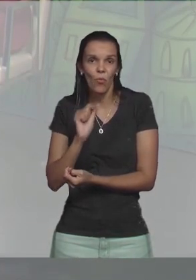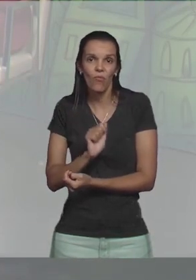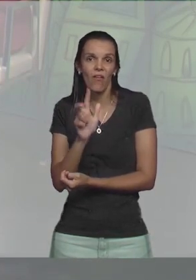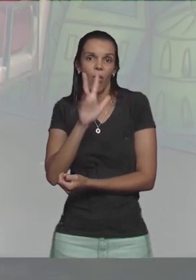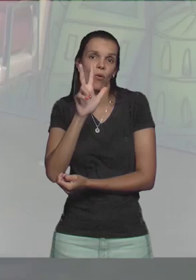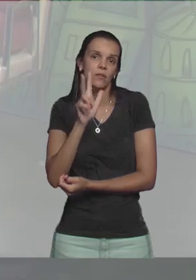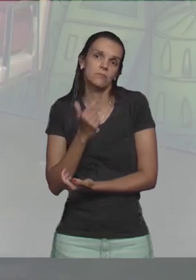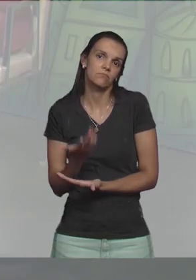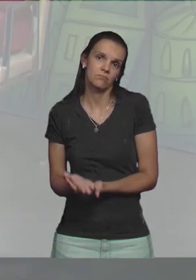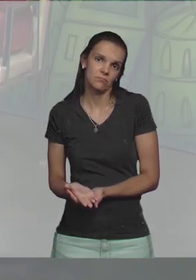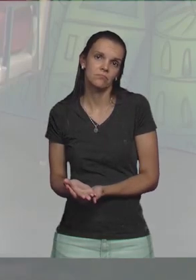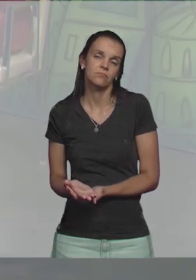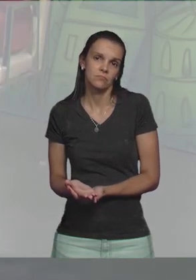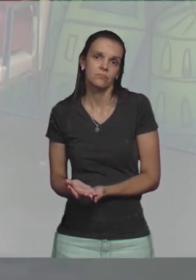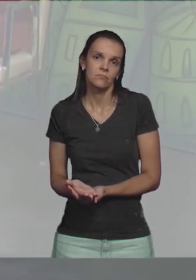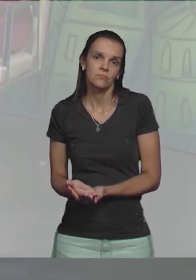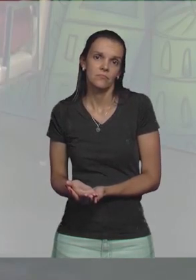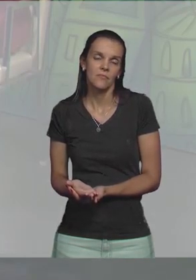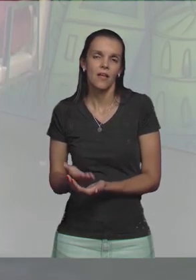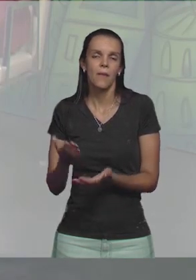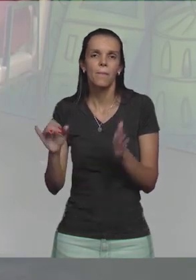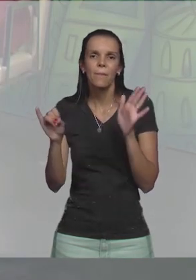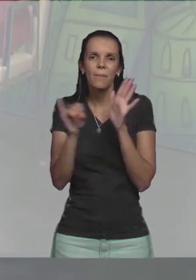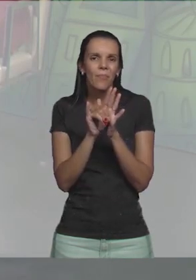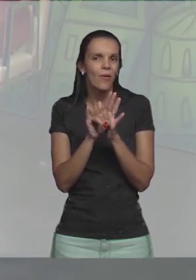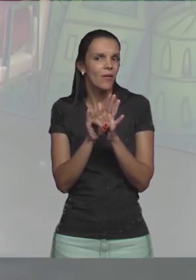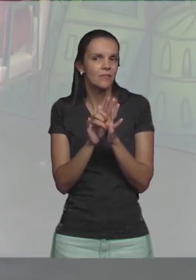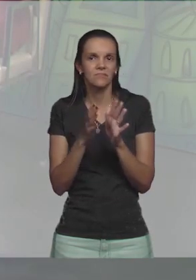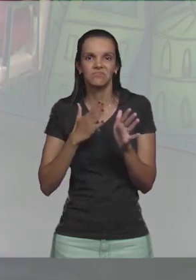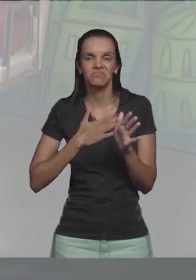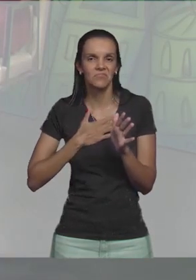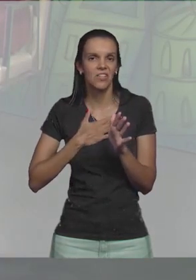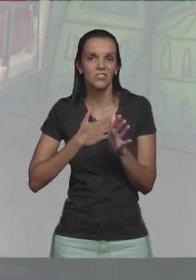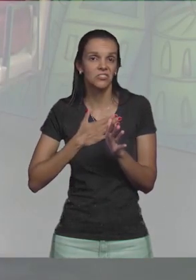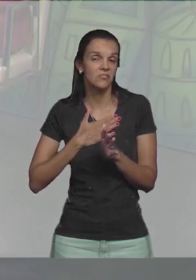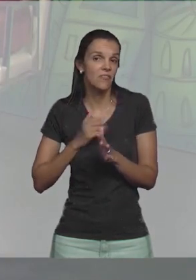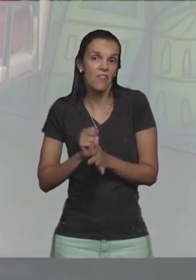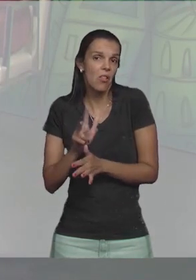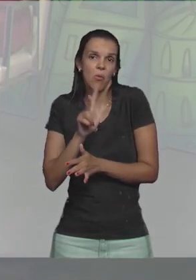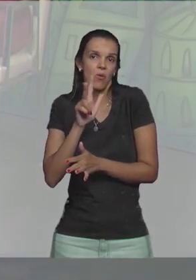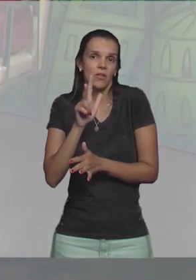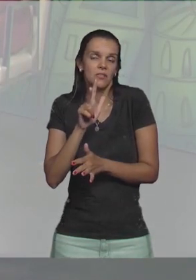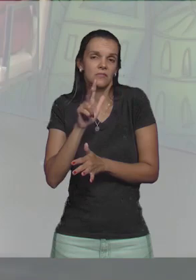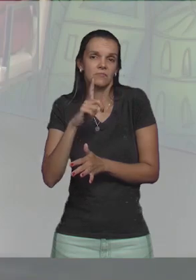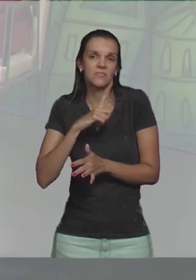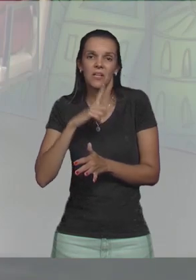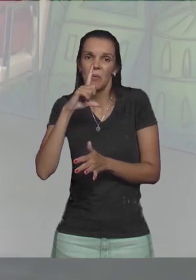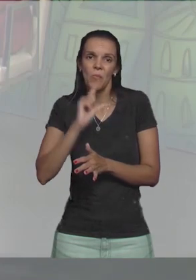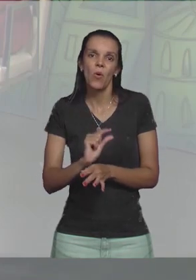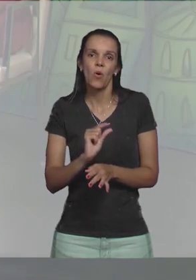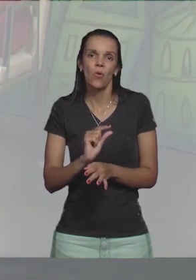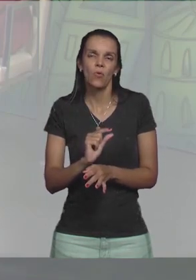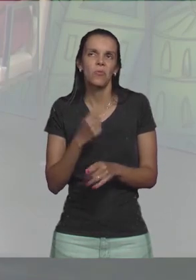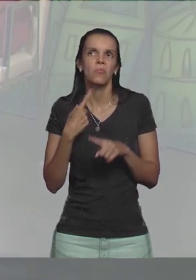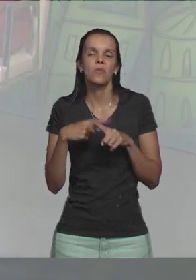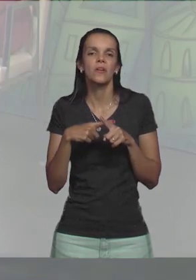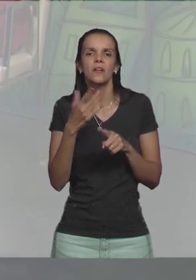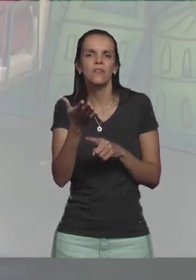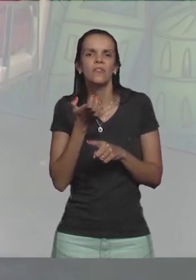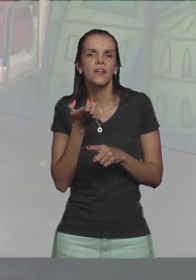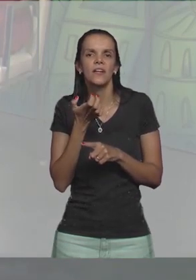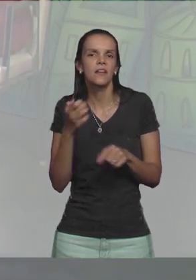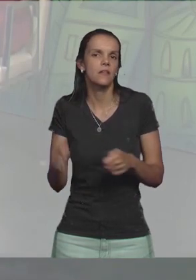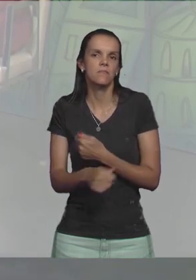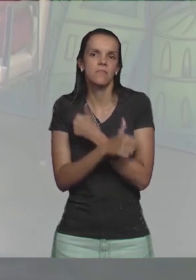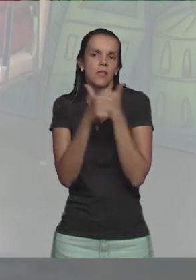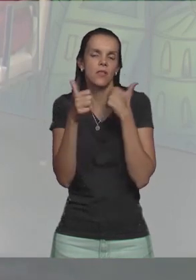gente chama do extermínio da própria identidade. Para que eu vou tentar ter um emprego melhor,